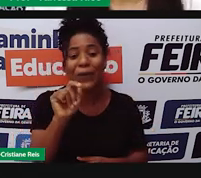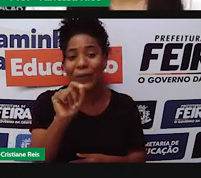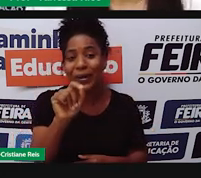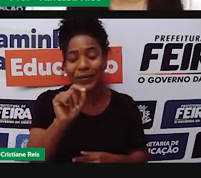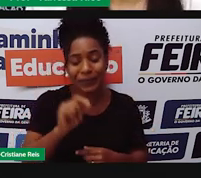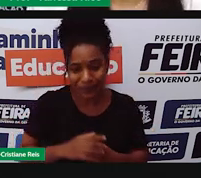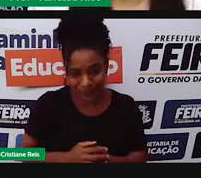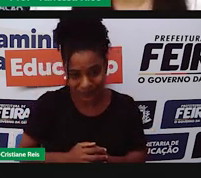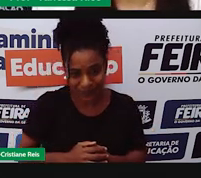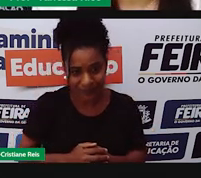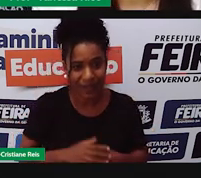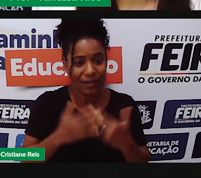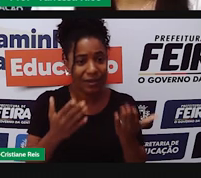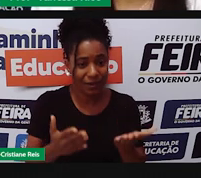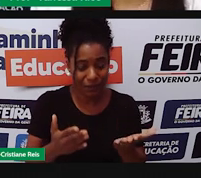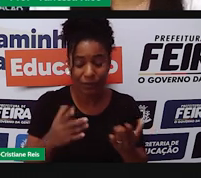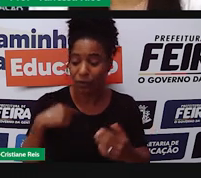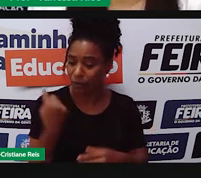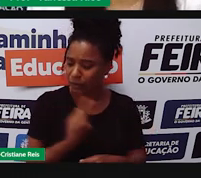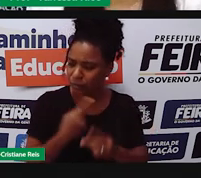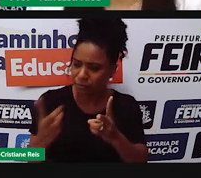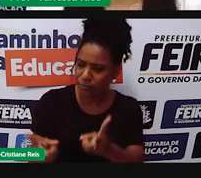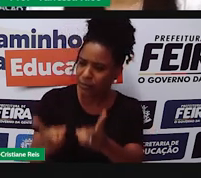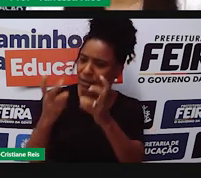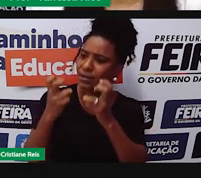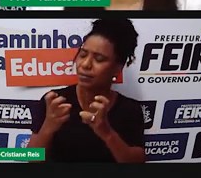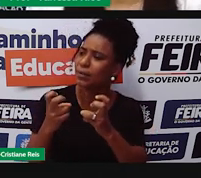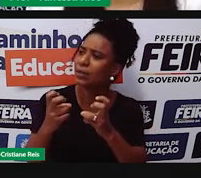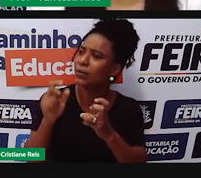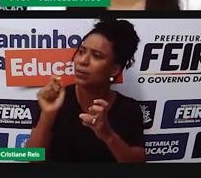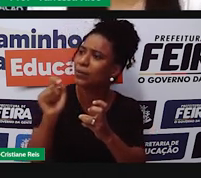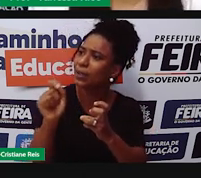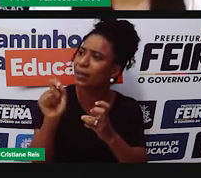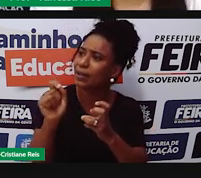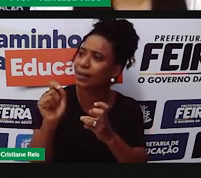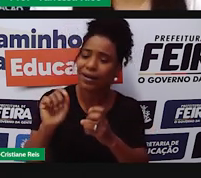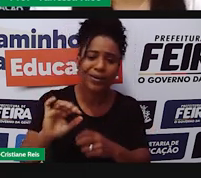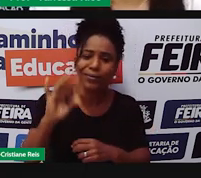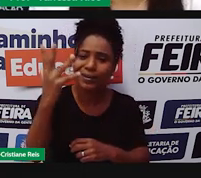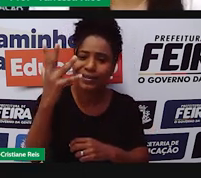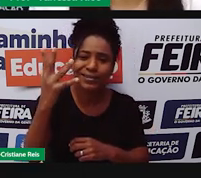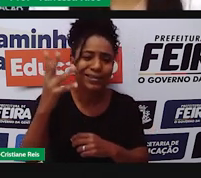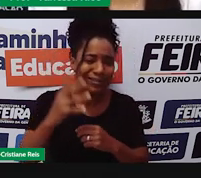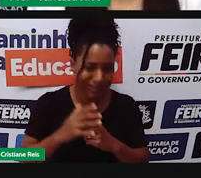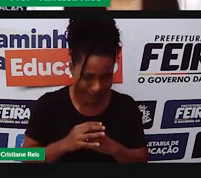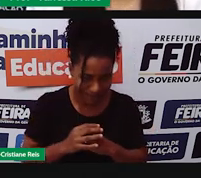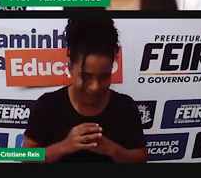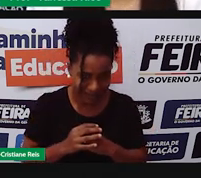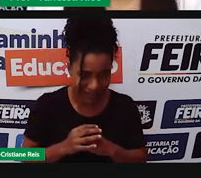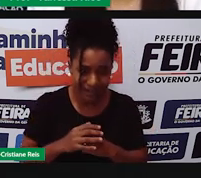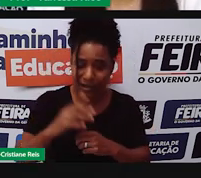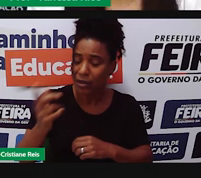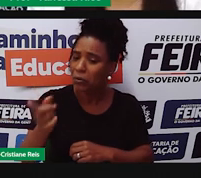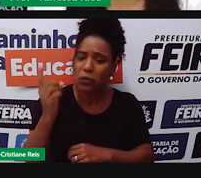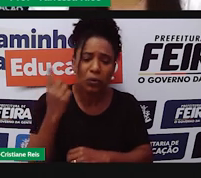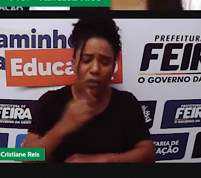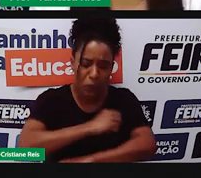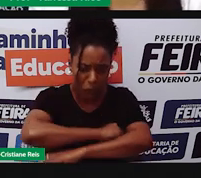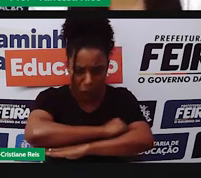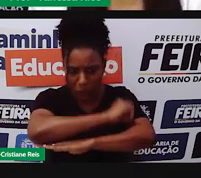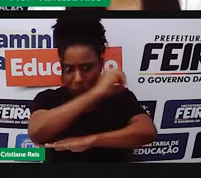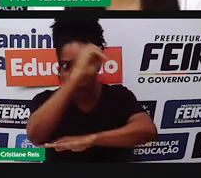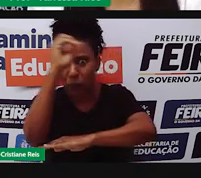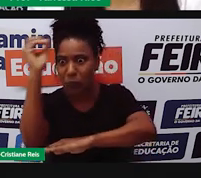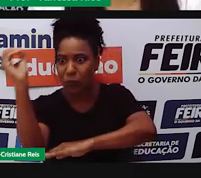poderia observar, seria aí o desaparecimento aí dos dias, porque aí o